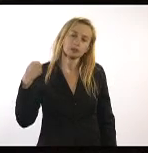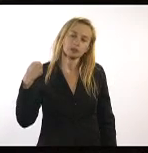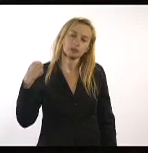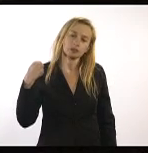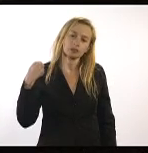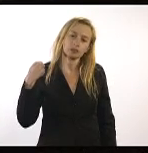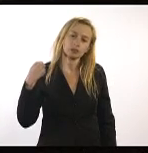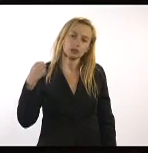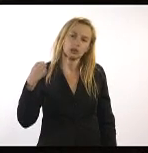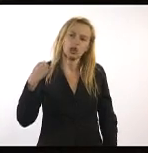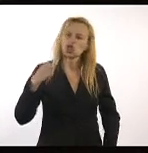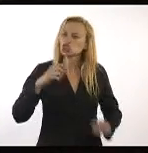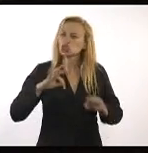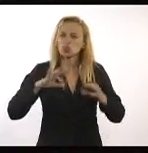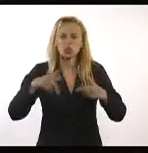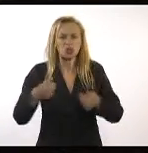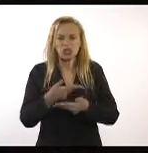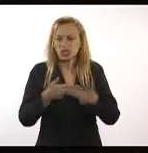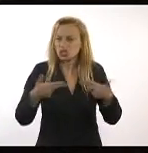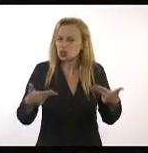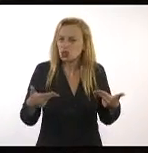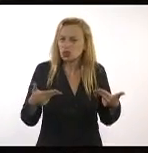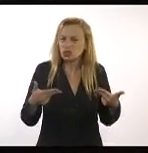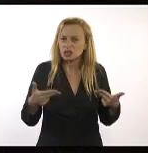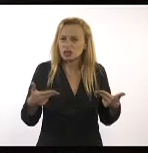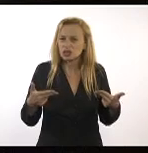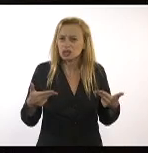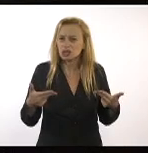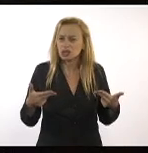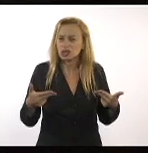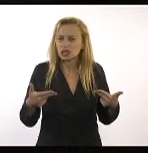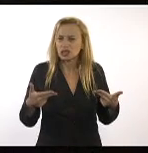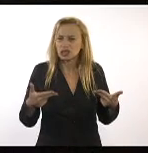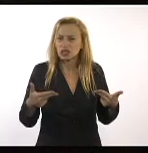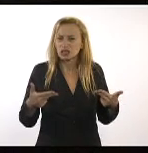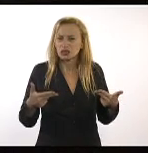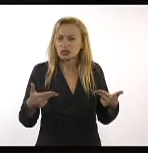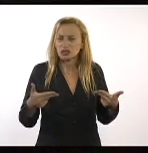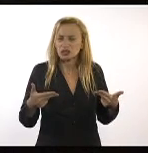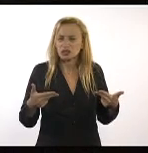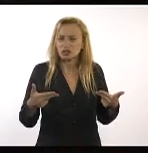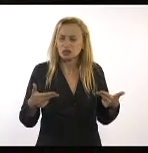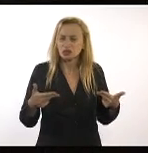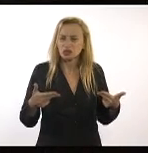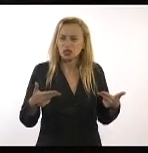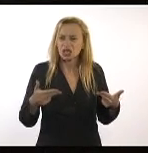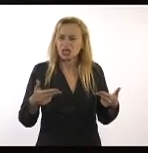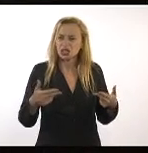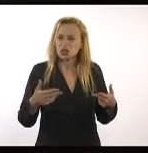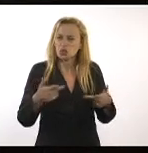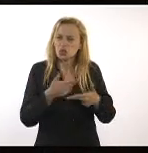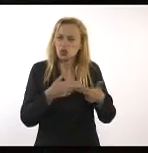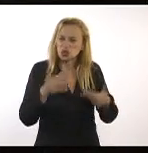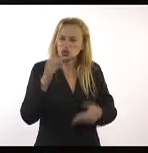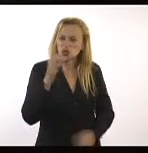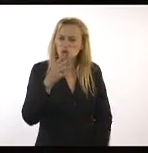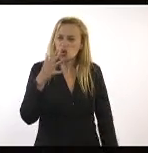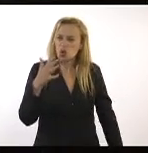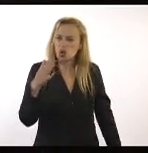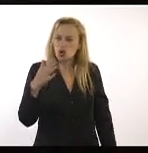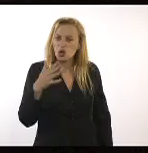diante de toda essa aberração esse crime monstruoso de acordo conforme a própria